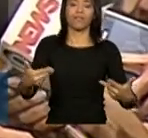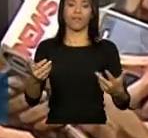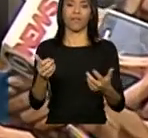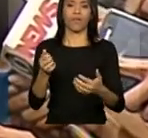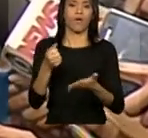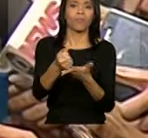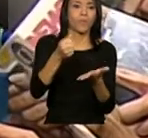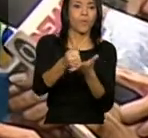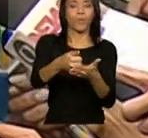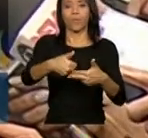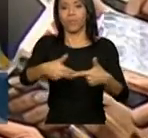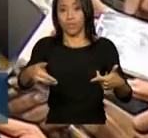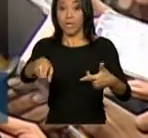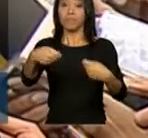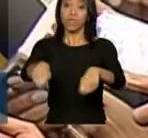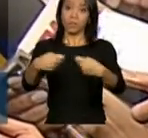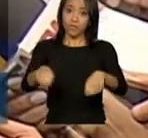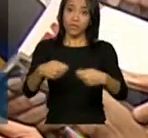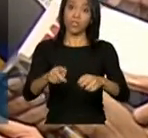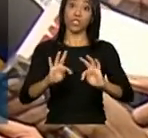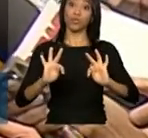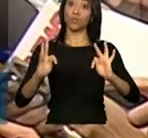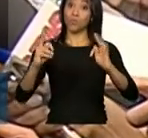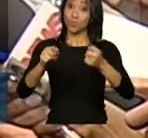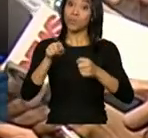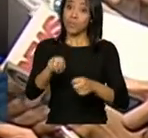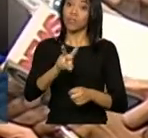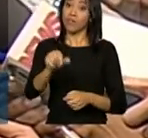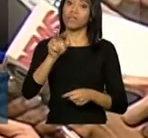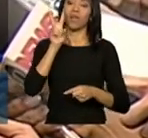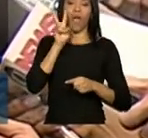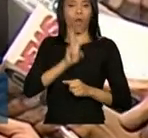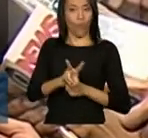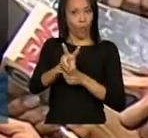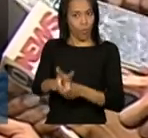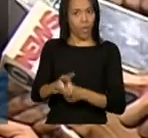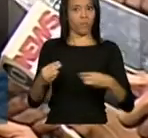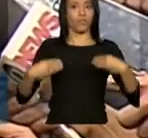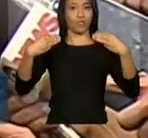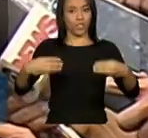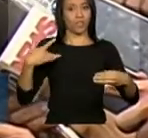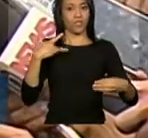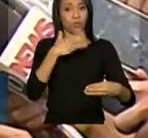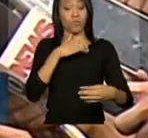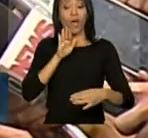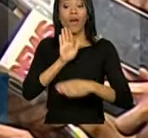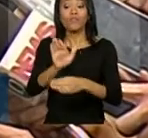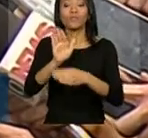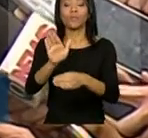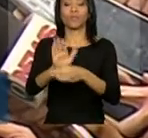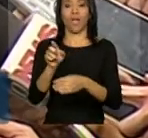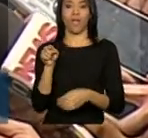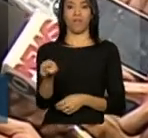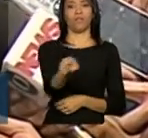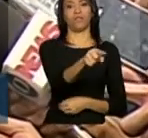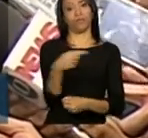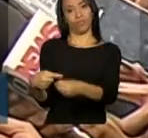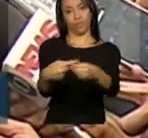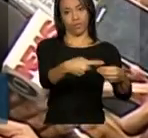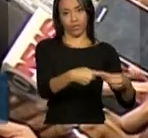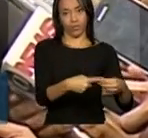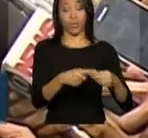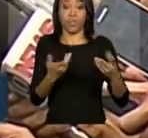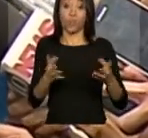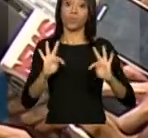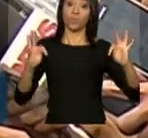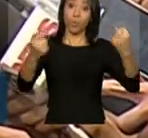que os municípios possam ter e tudo isso será acompanhado pelo Ministério da Saúde para ajudar esses municípios em relação a isso ora todos